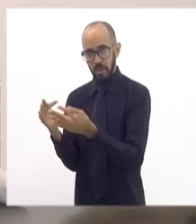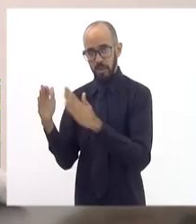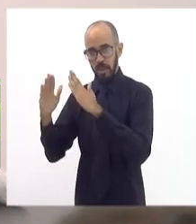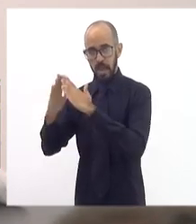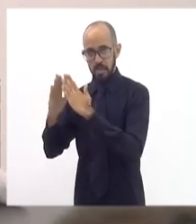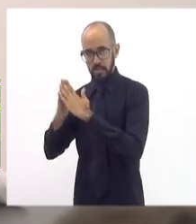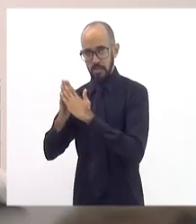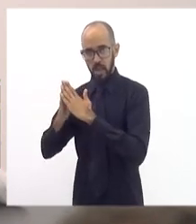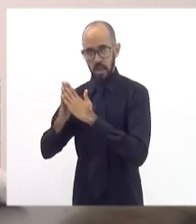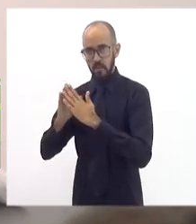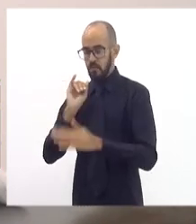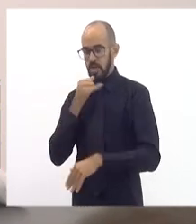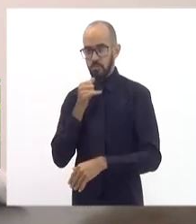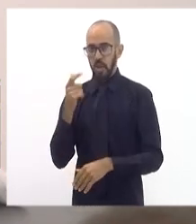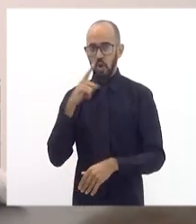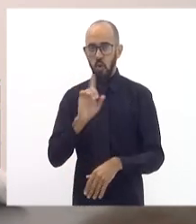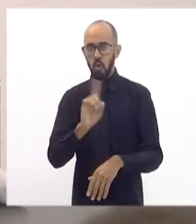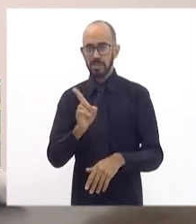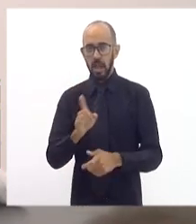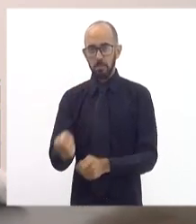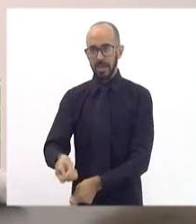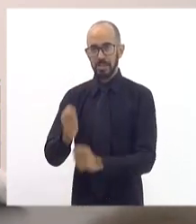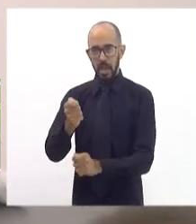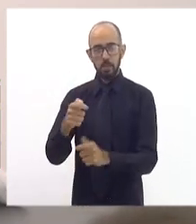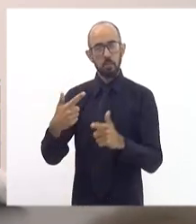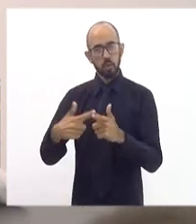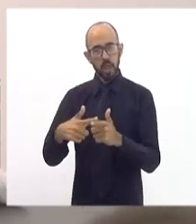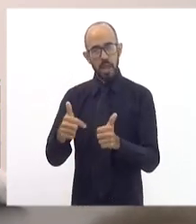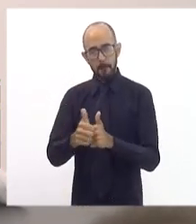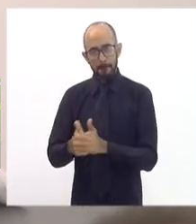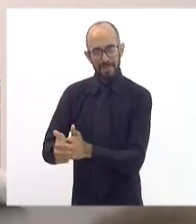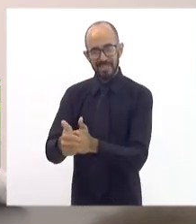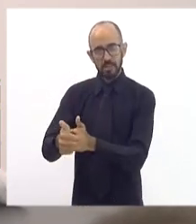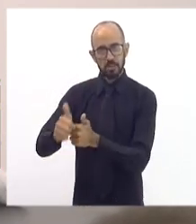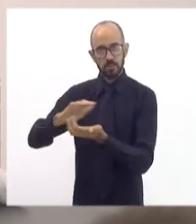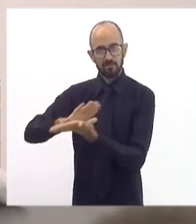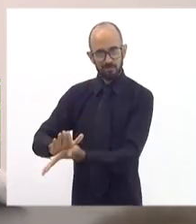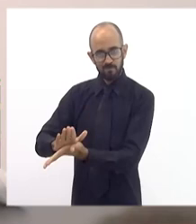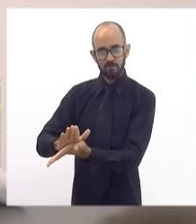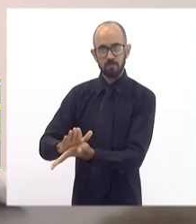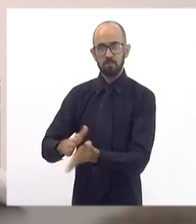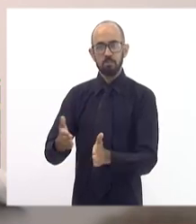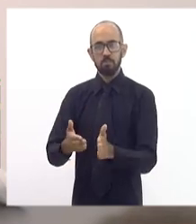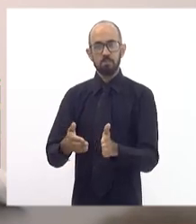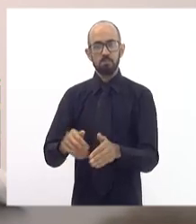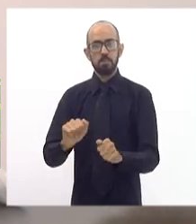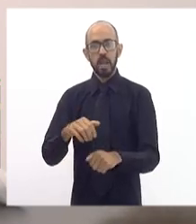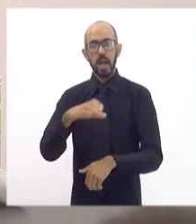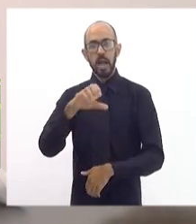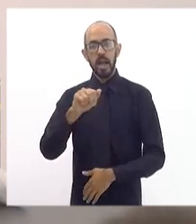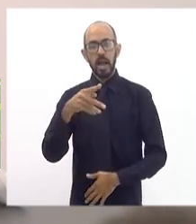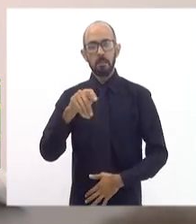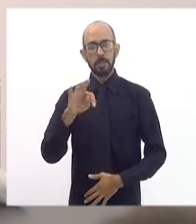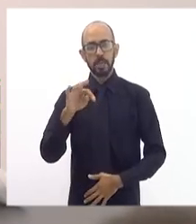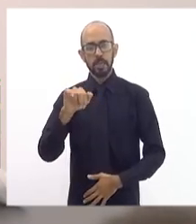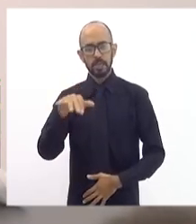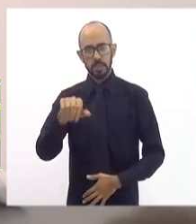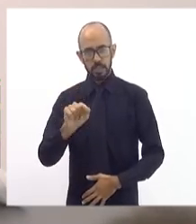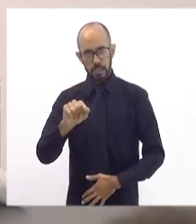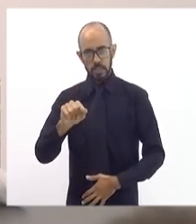dia para casa infelizmente ele não consegue pescar porque ele é perseguido pela Capitania dos Portos ele é perseguido pelos órgãos fiscalizadores